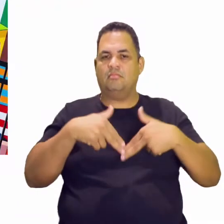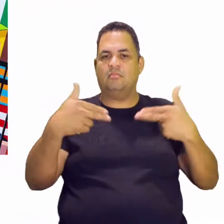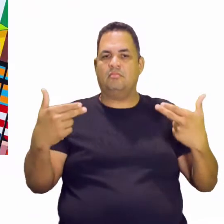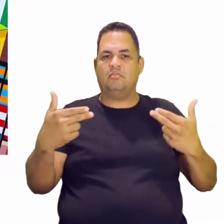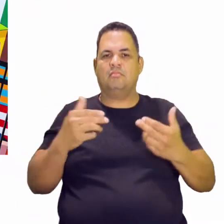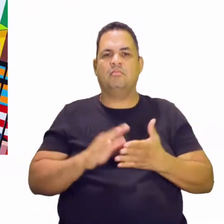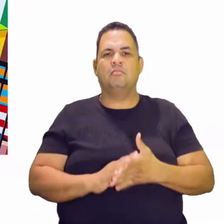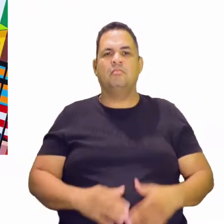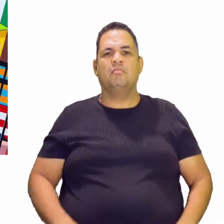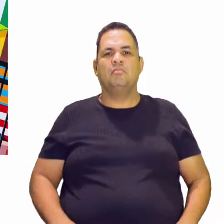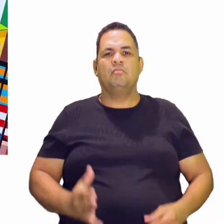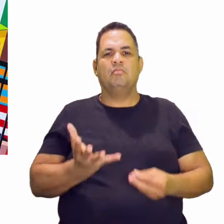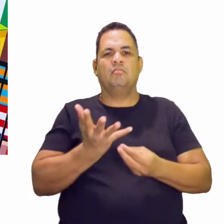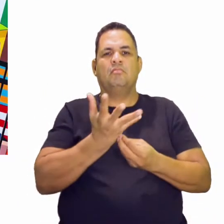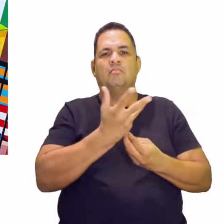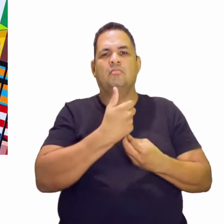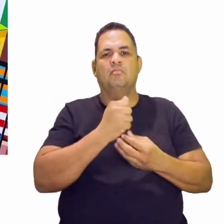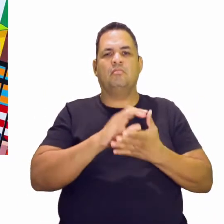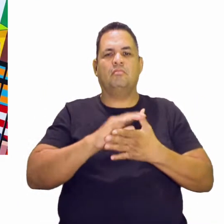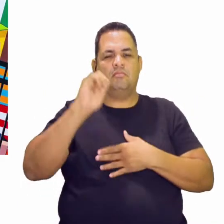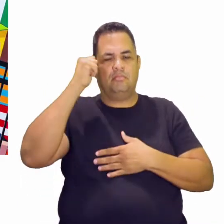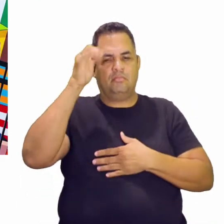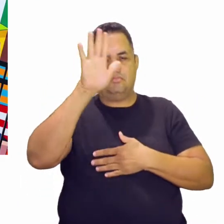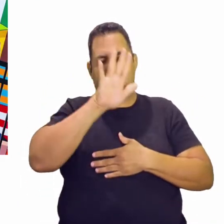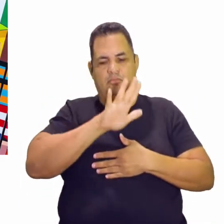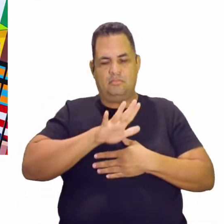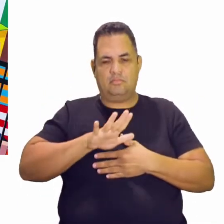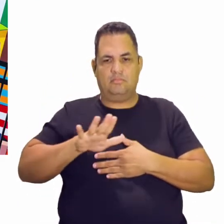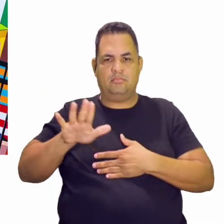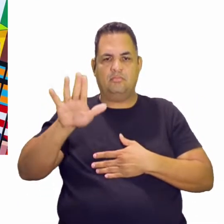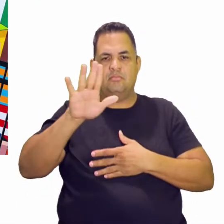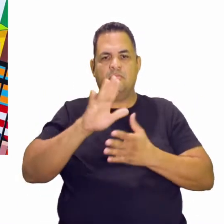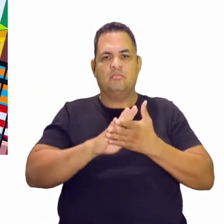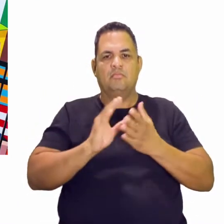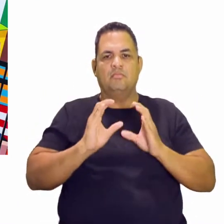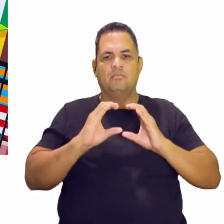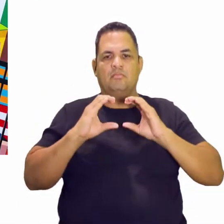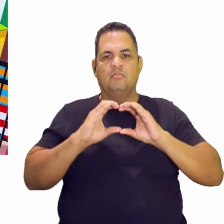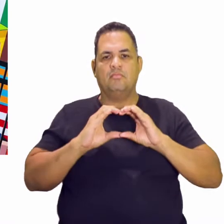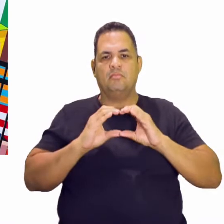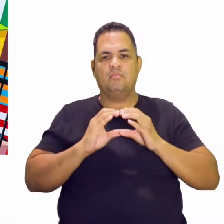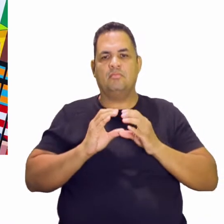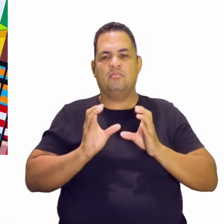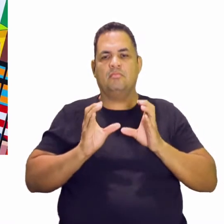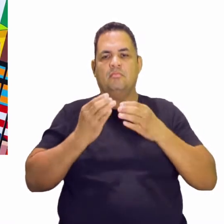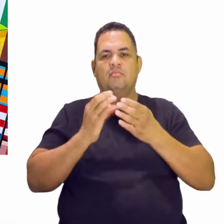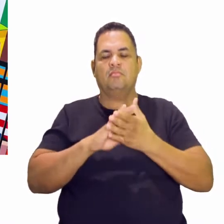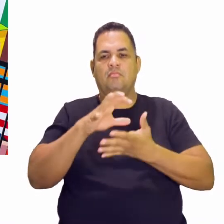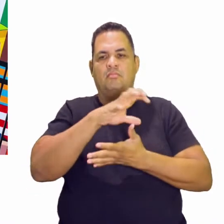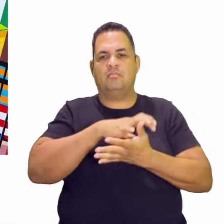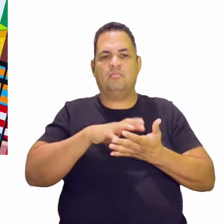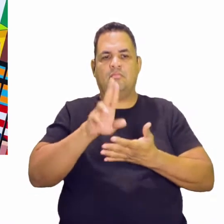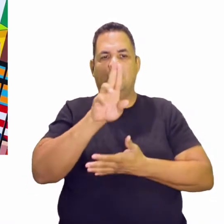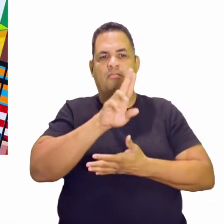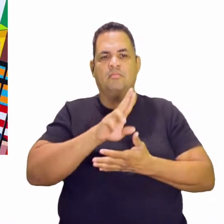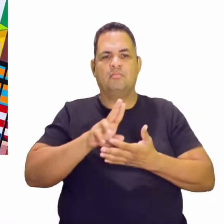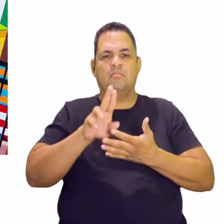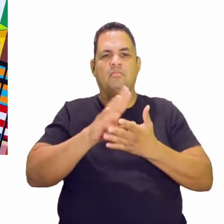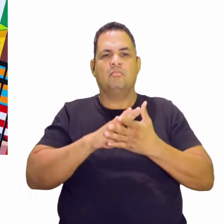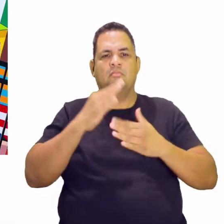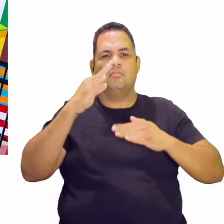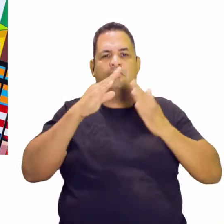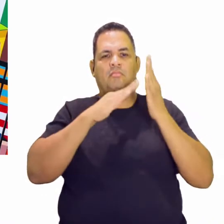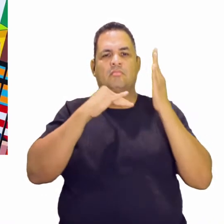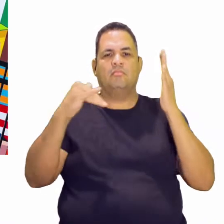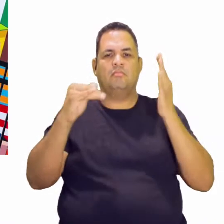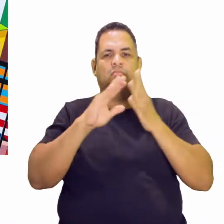arte africana são conjunto de manifestações, né, de utilidade e estética dos povos